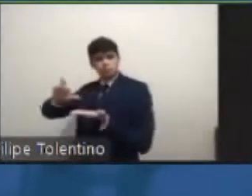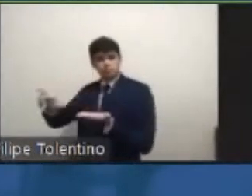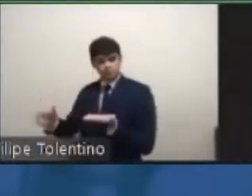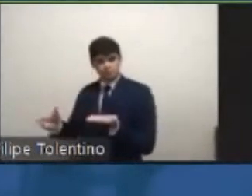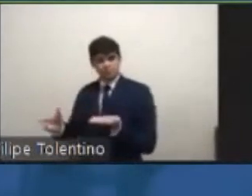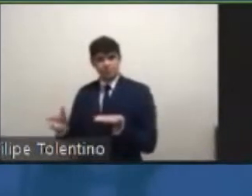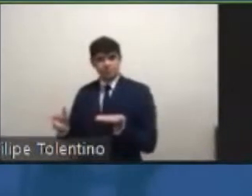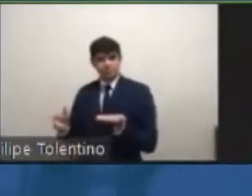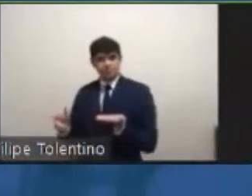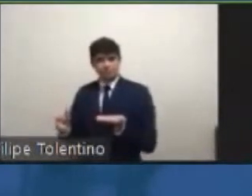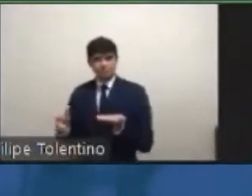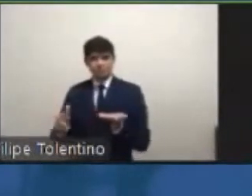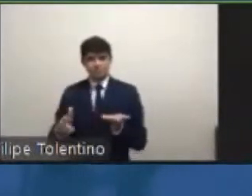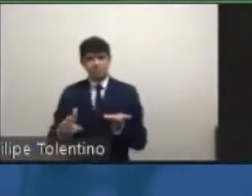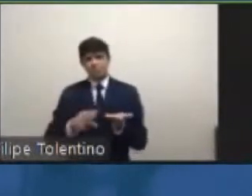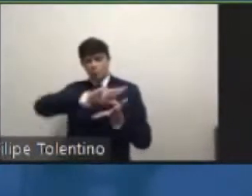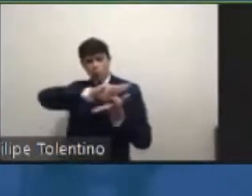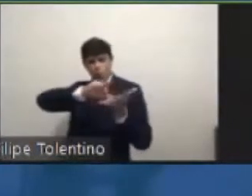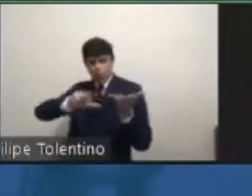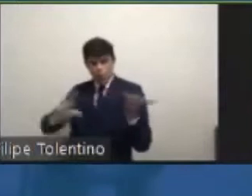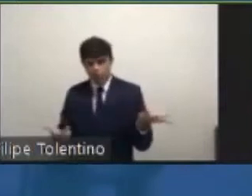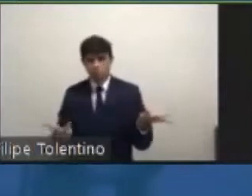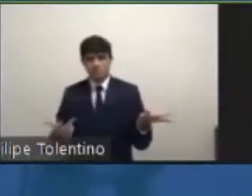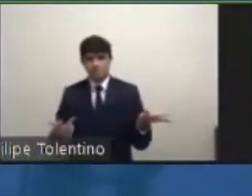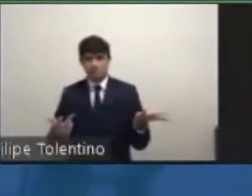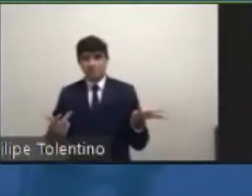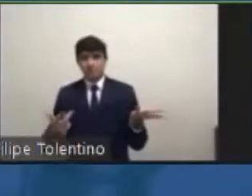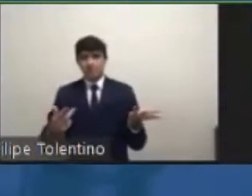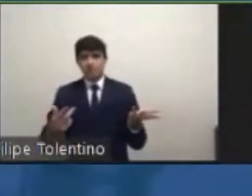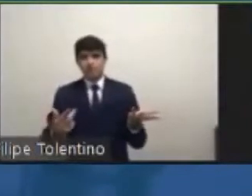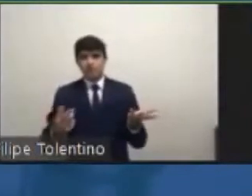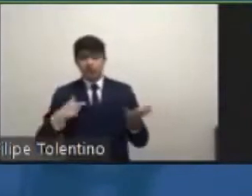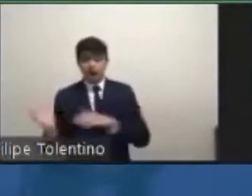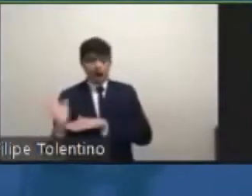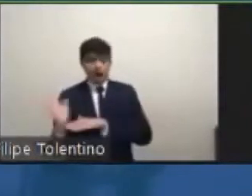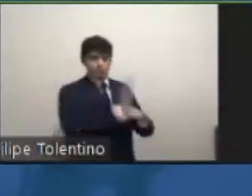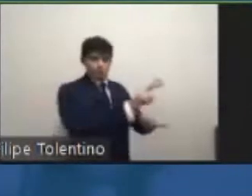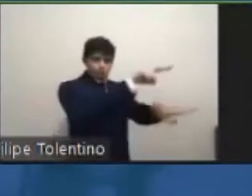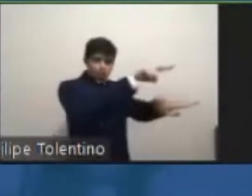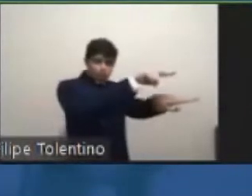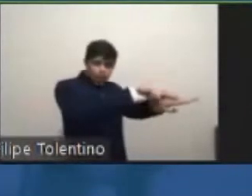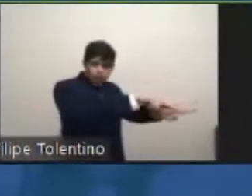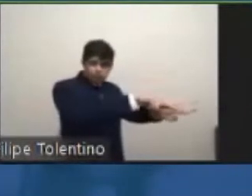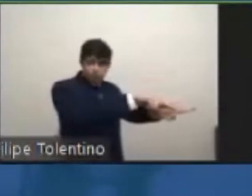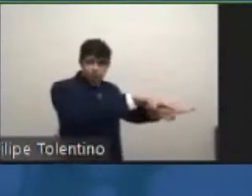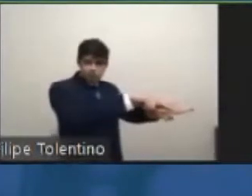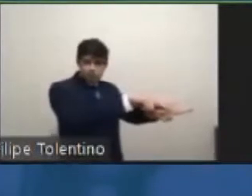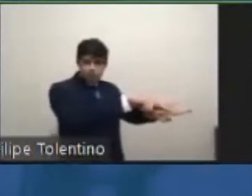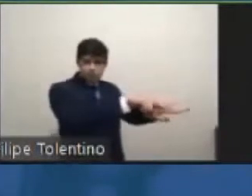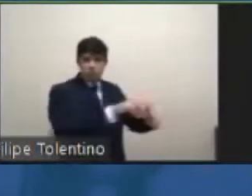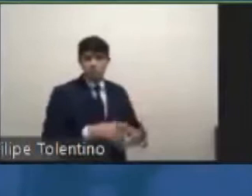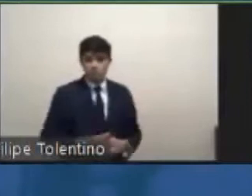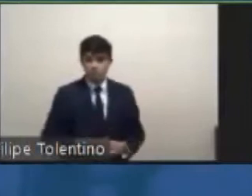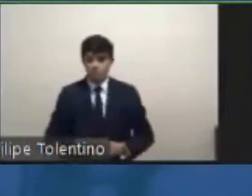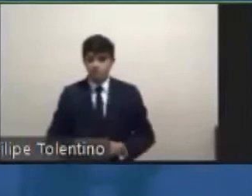promovem a correção da anemia. Enfim, existe essa previsão para que esses equipamentos sejam utilizados. Mas